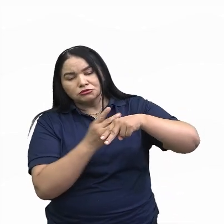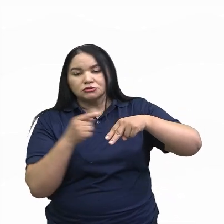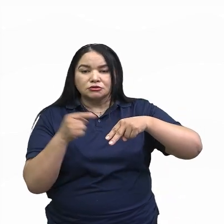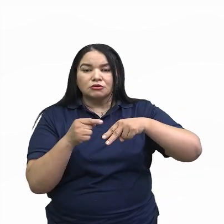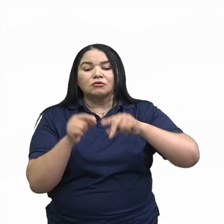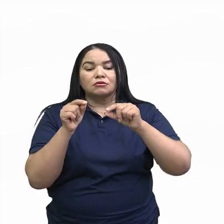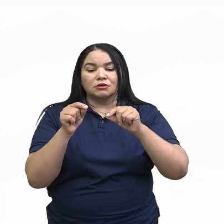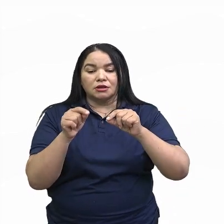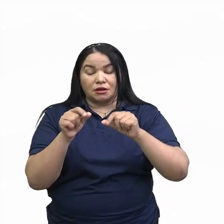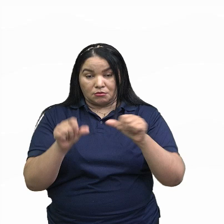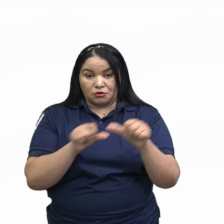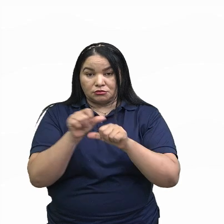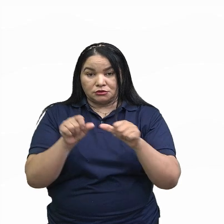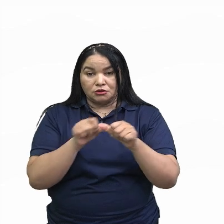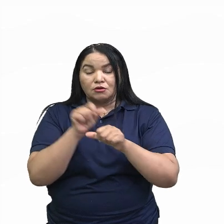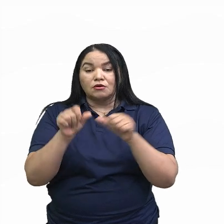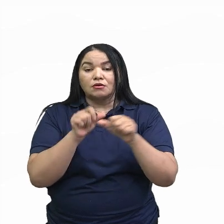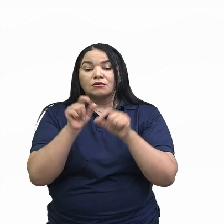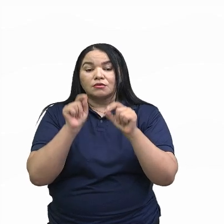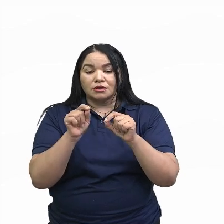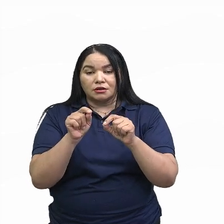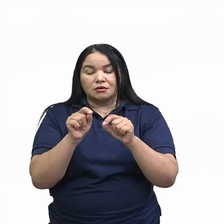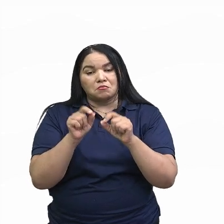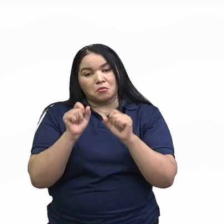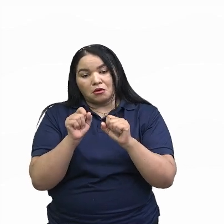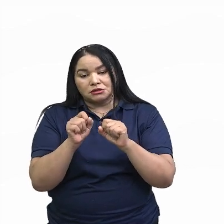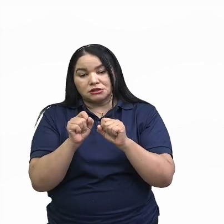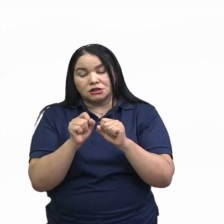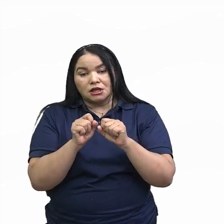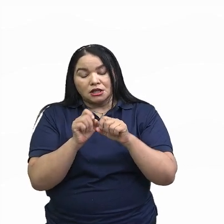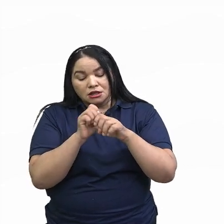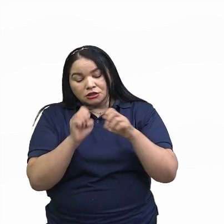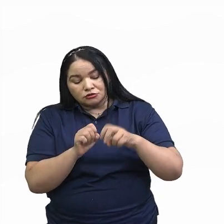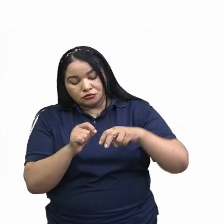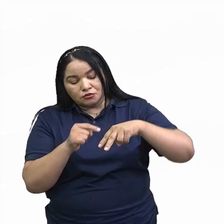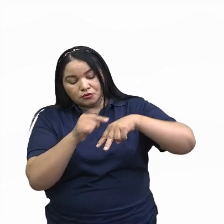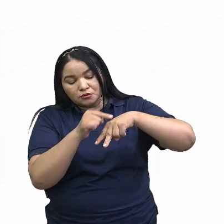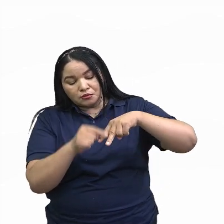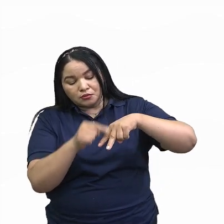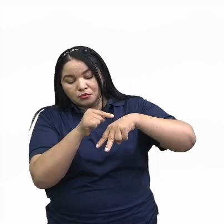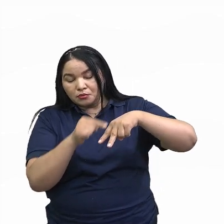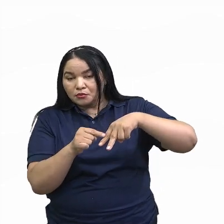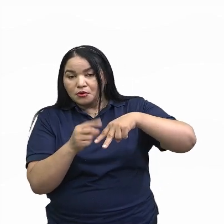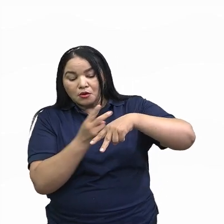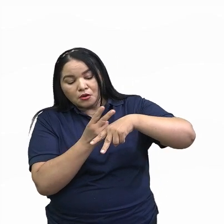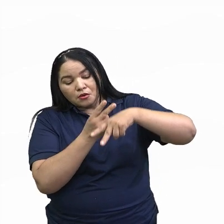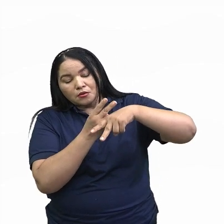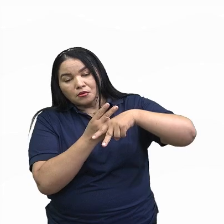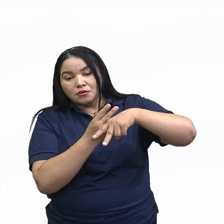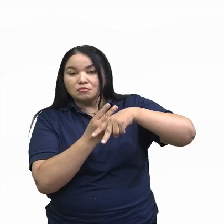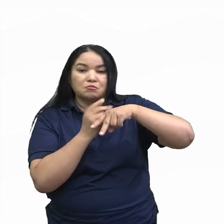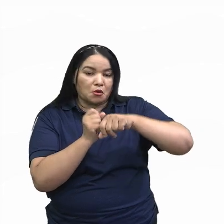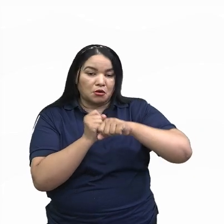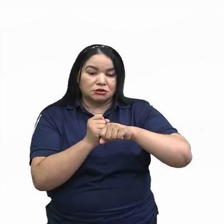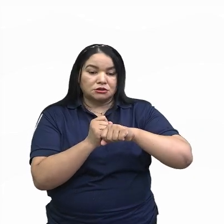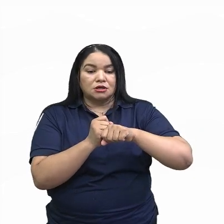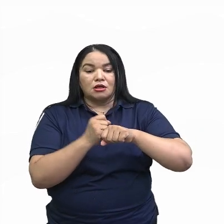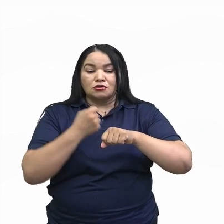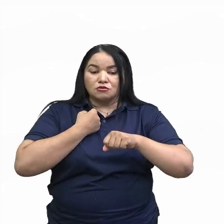quando qualquer alteração no número ou na estrutura dos cromossomos acontecem. E aí ela pode ser